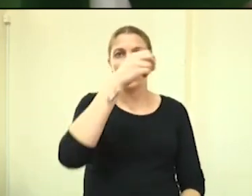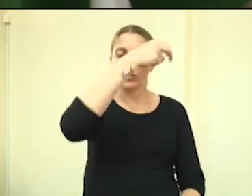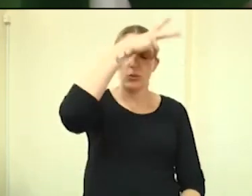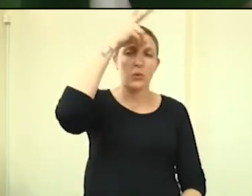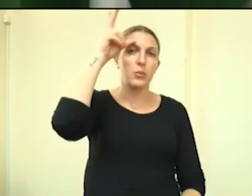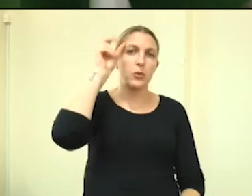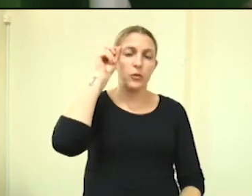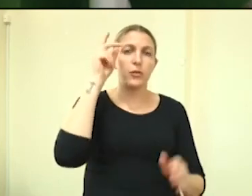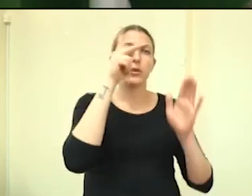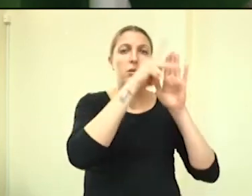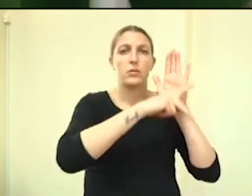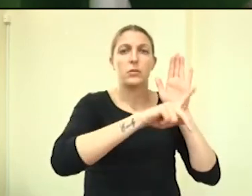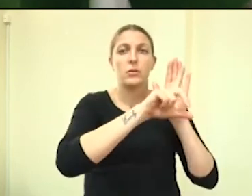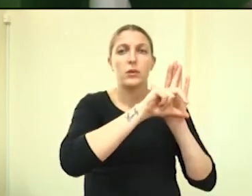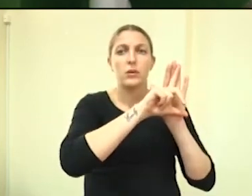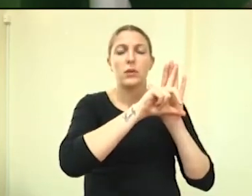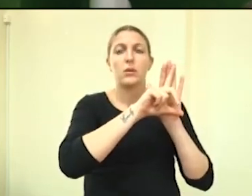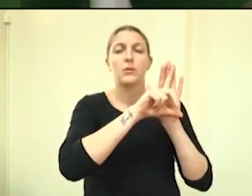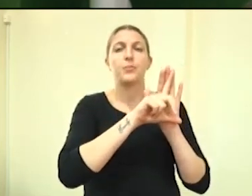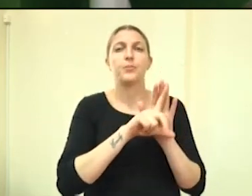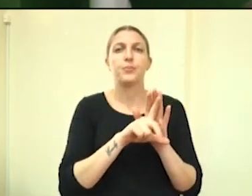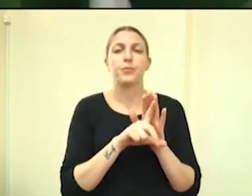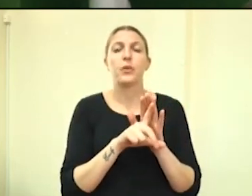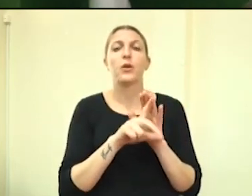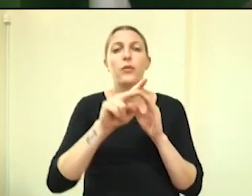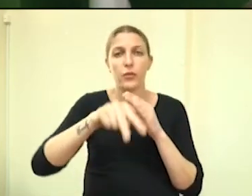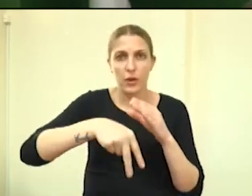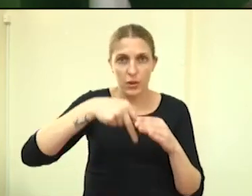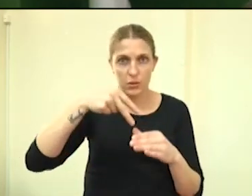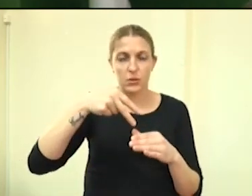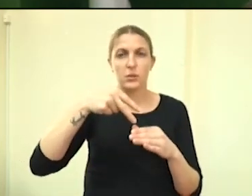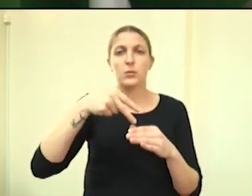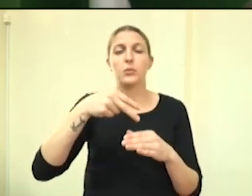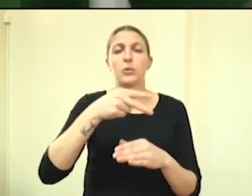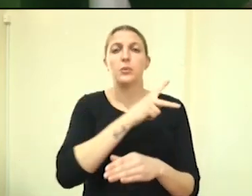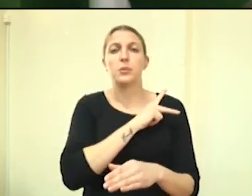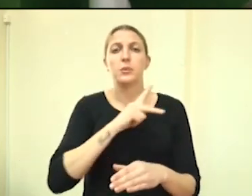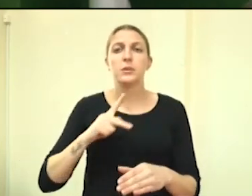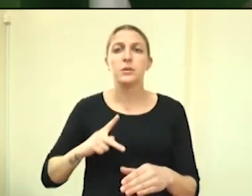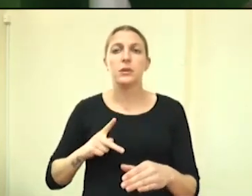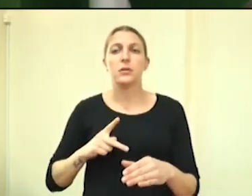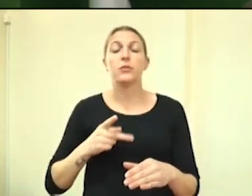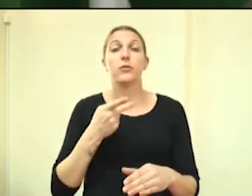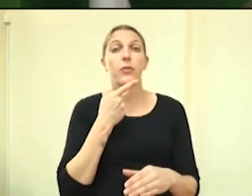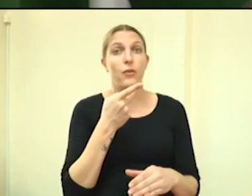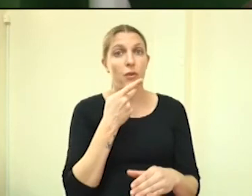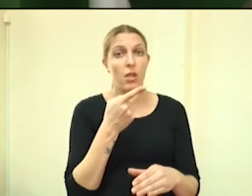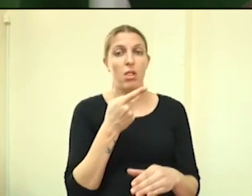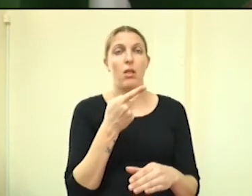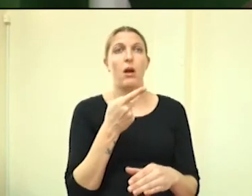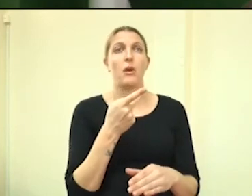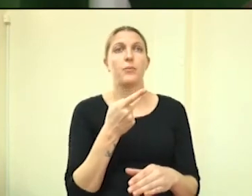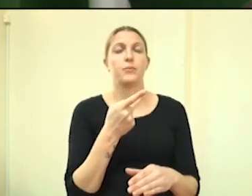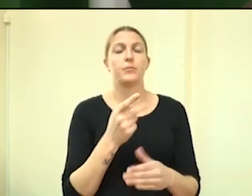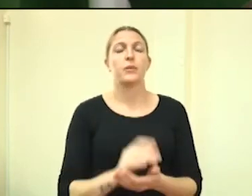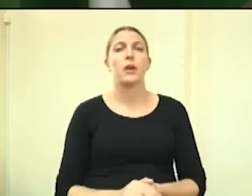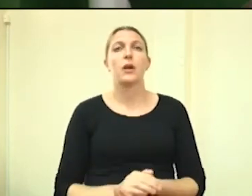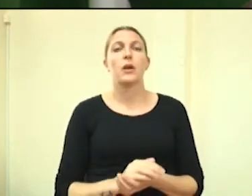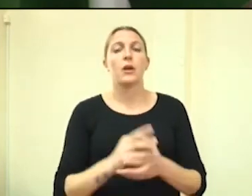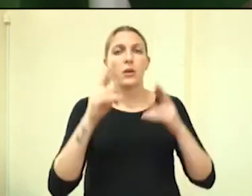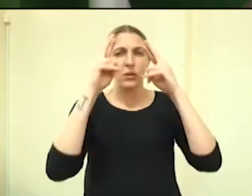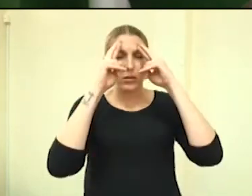projeto de lei legislativo, faço questão de vir aqui a essa tribuna, como presidente da casa, trazer os meus argumentos, com muito respeito